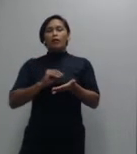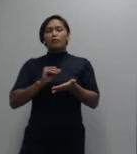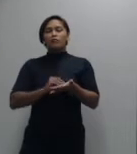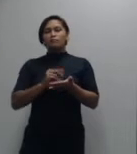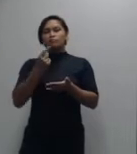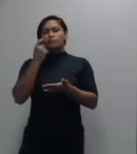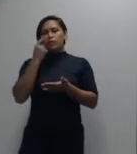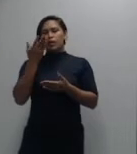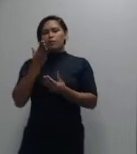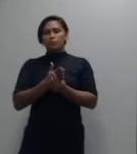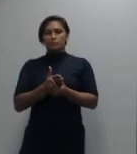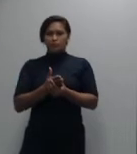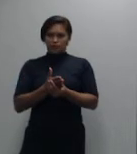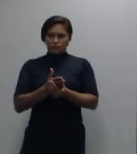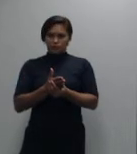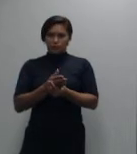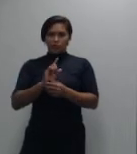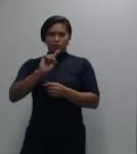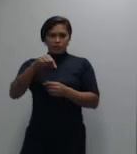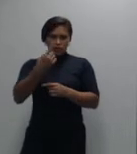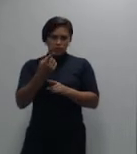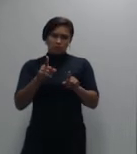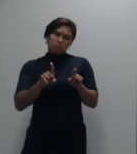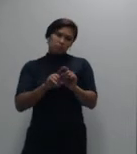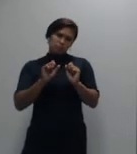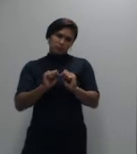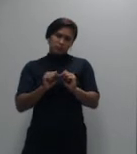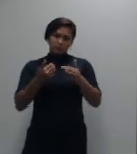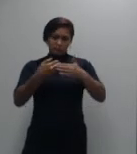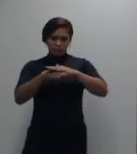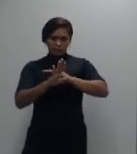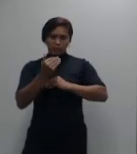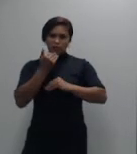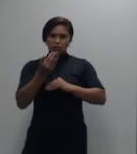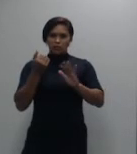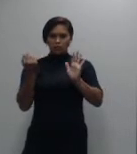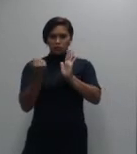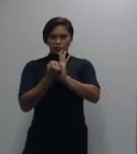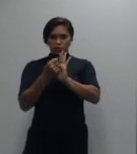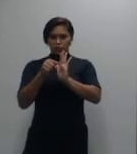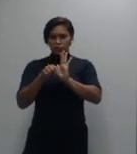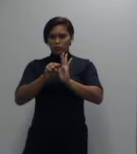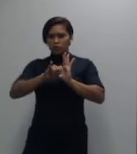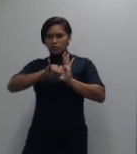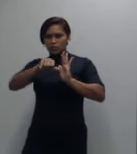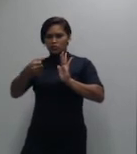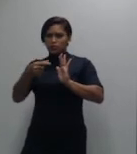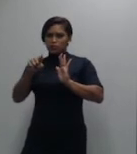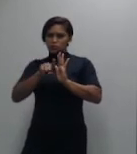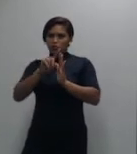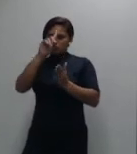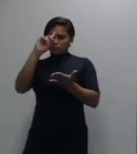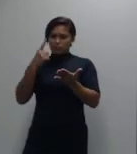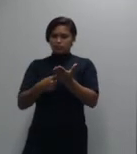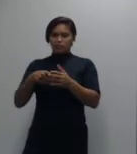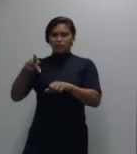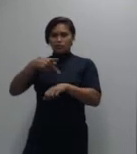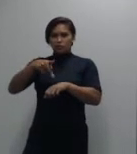interesse processual e consequentemente fica indeferido o pedido de homologação da decisão estrangeiros